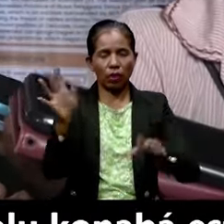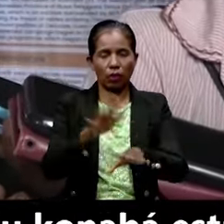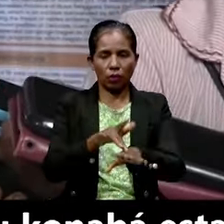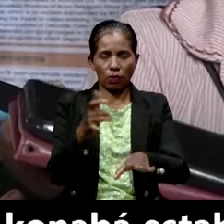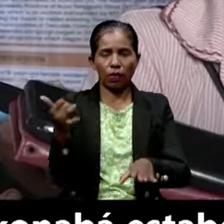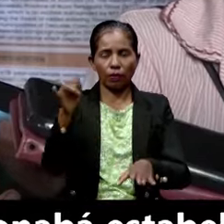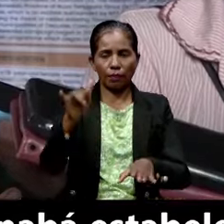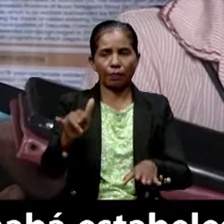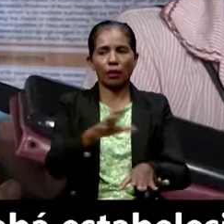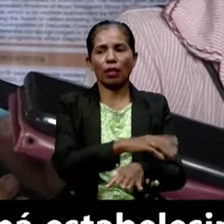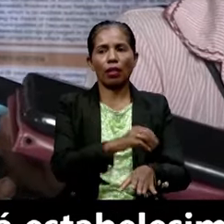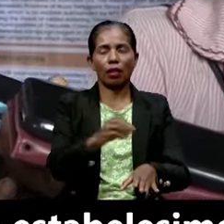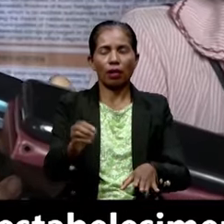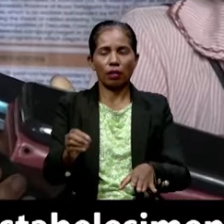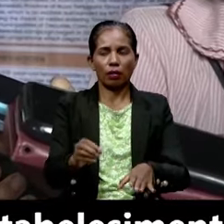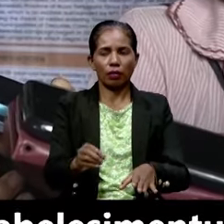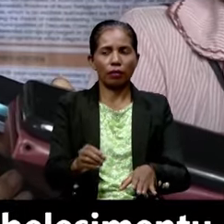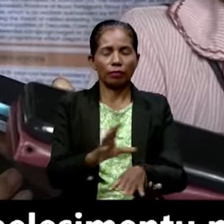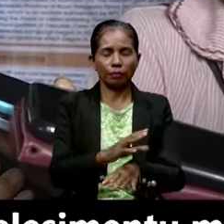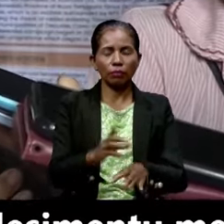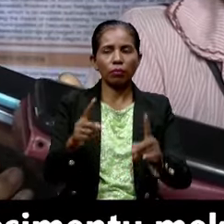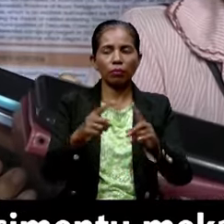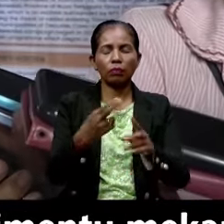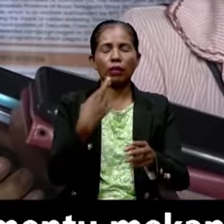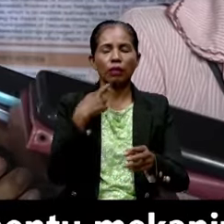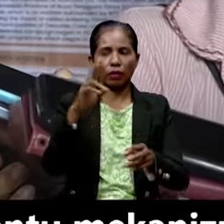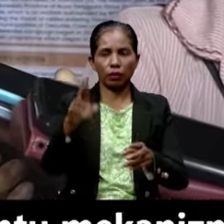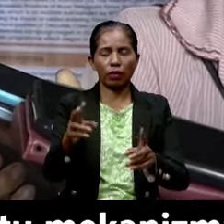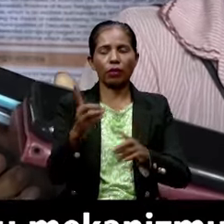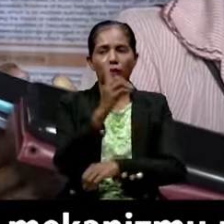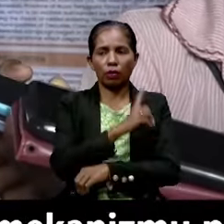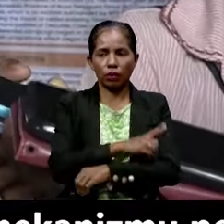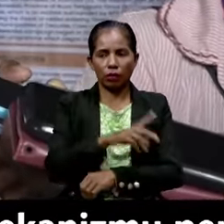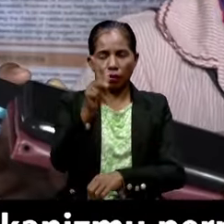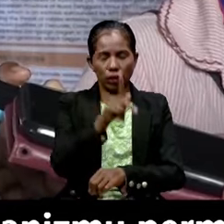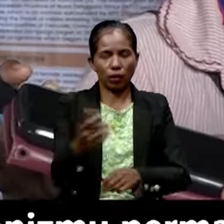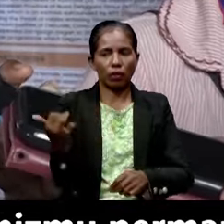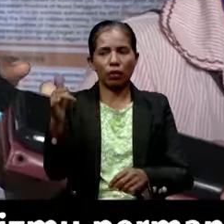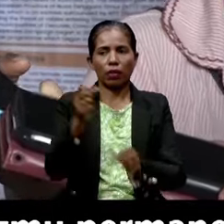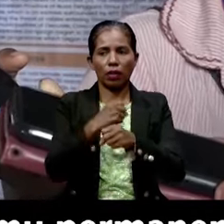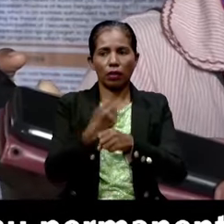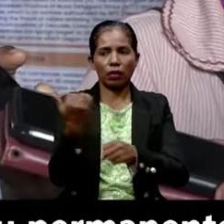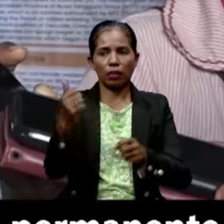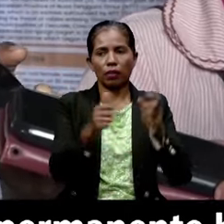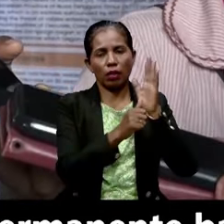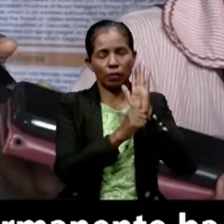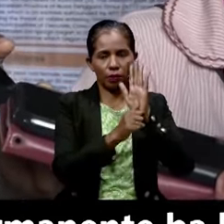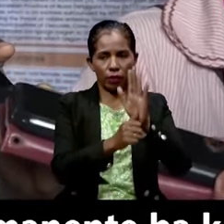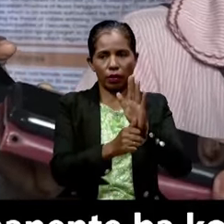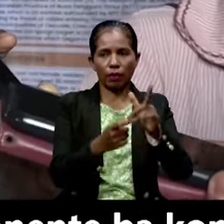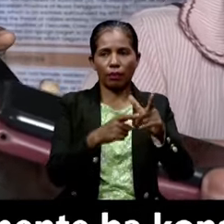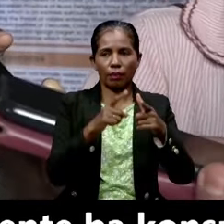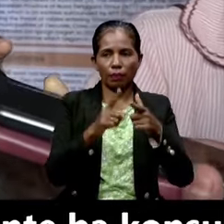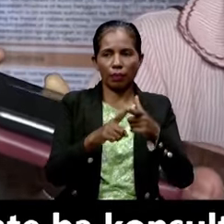atunune resultado ser nima corxida ohing lorong no abang, perito so pesquisador sira nebe mak halo sira se ia apresenta,